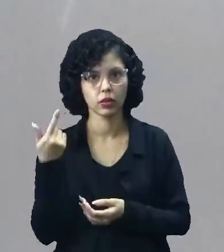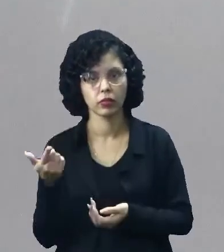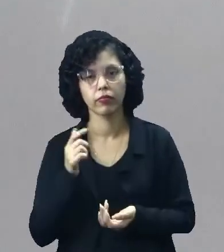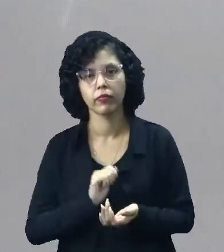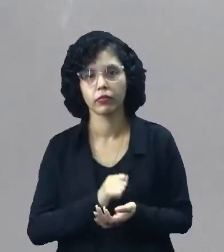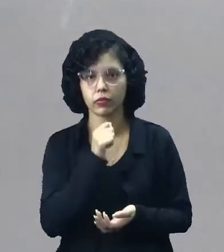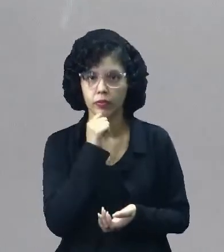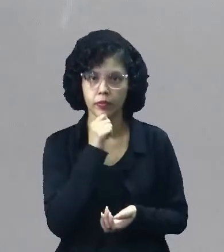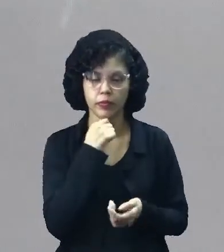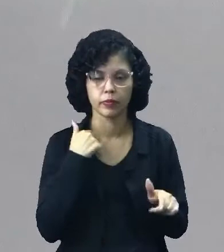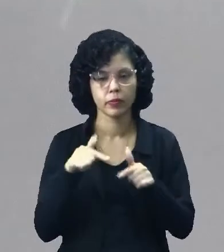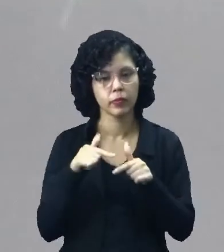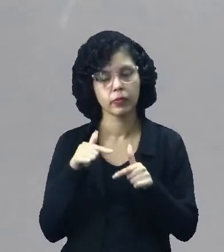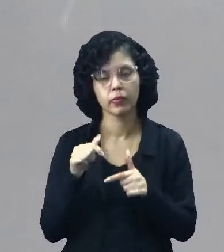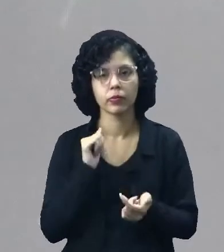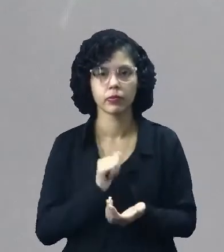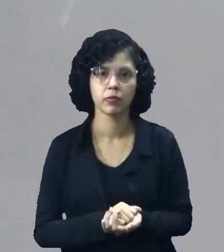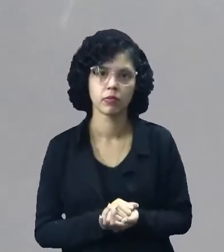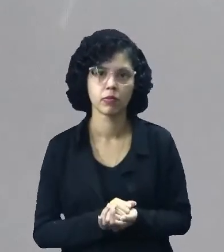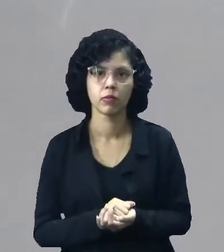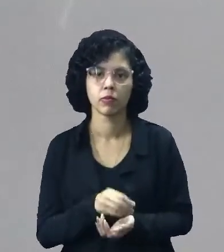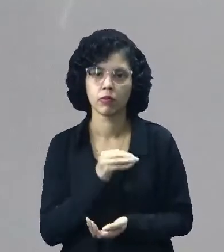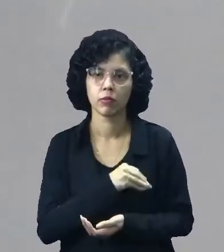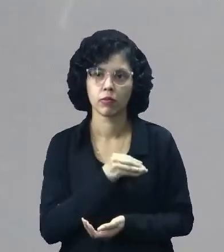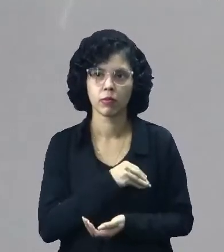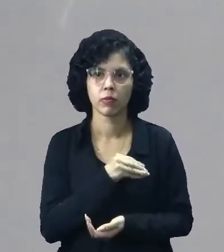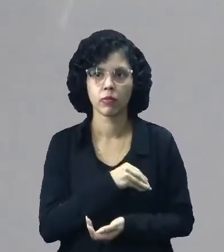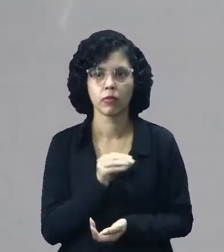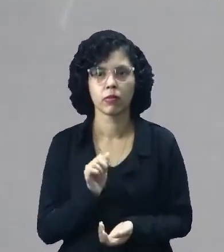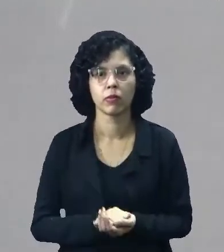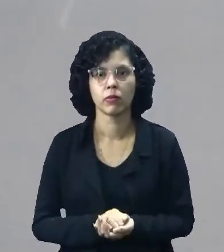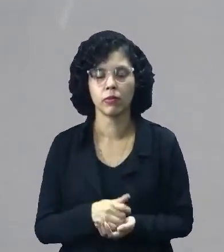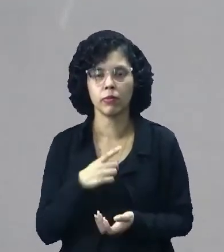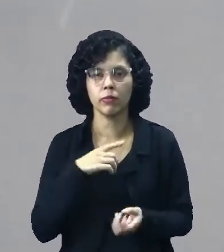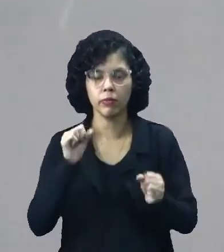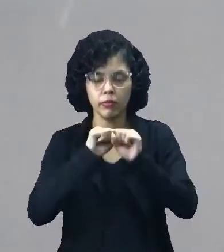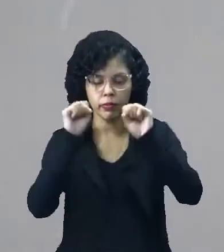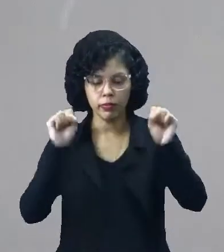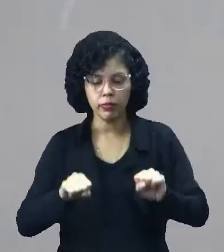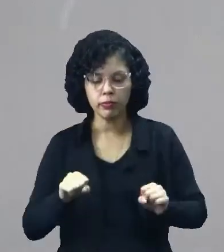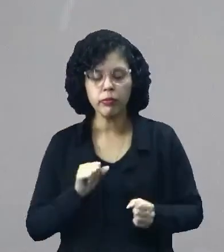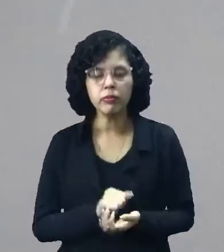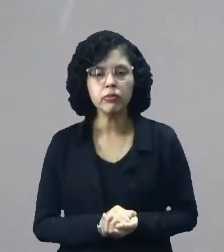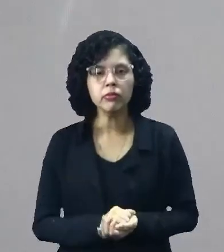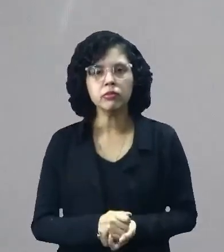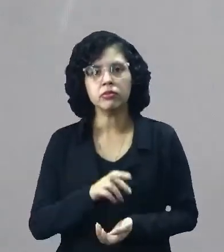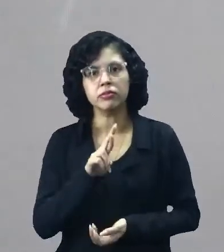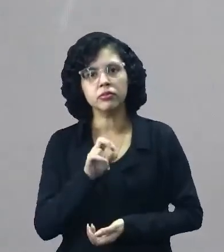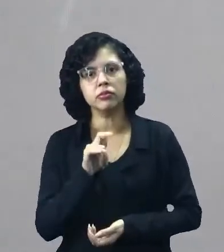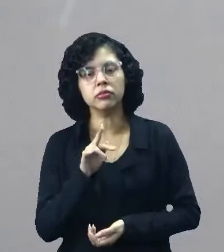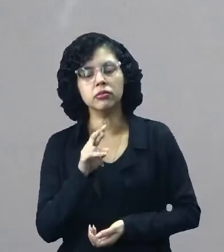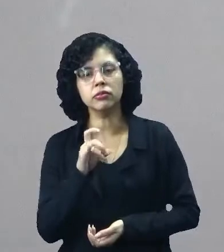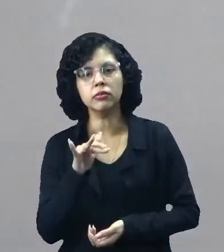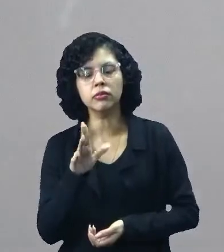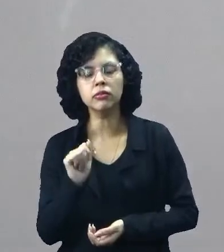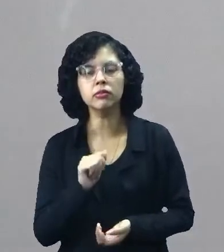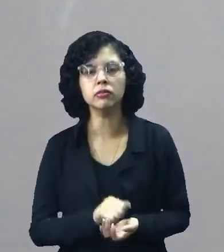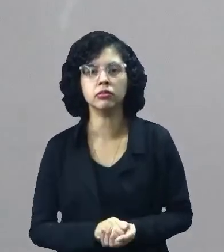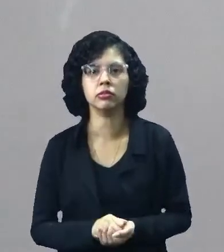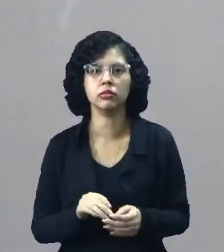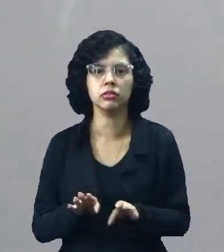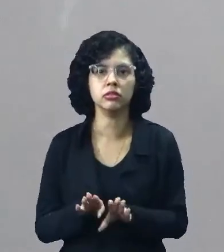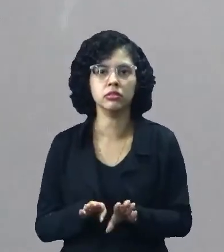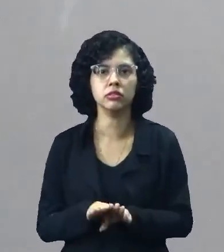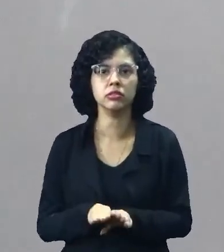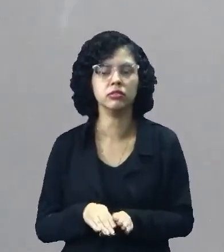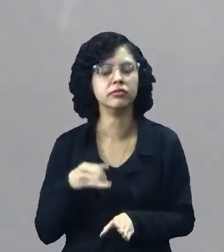questão dos trabalhadores que são assalariados. Você tem nesse sistema uma regulamentação do trabalho, né? A ideia de que